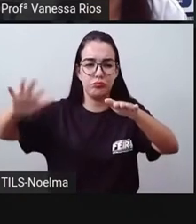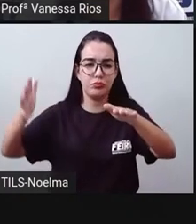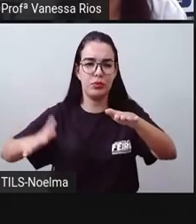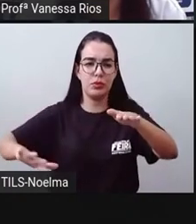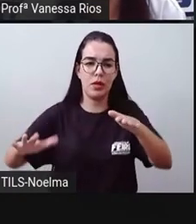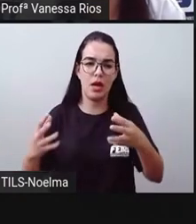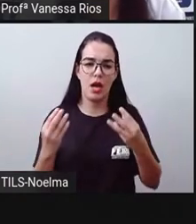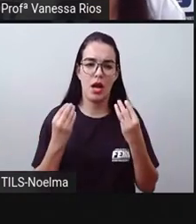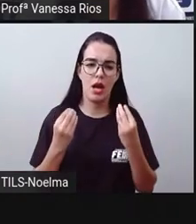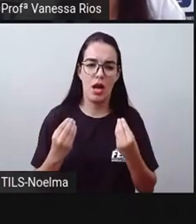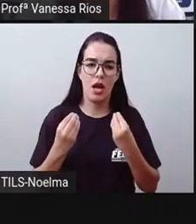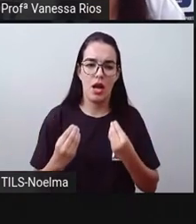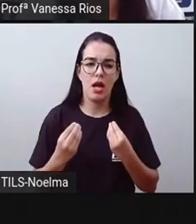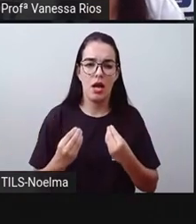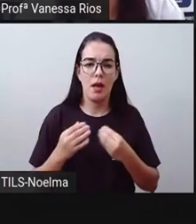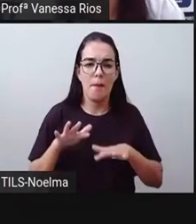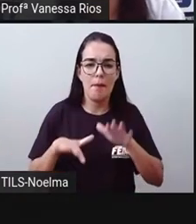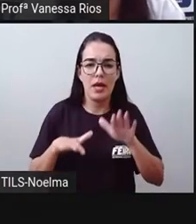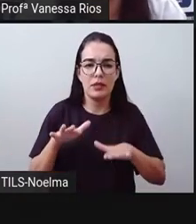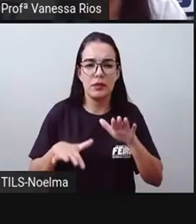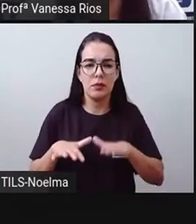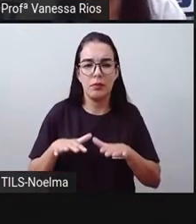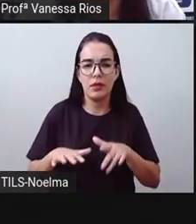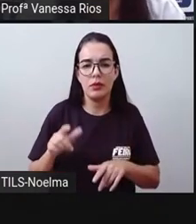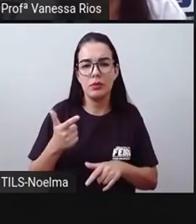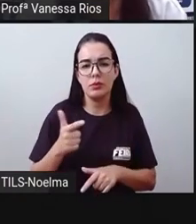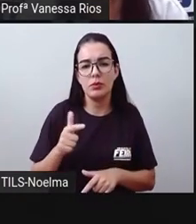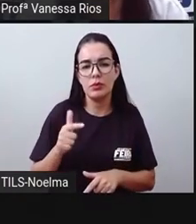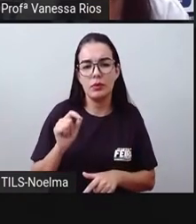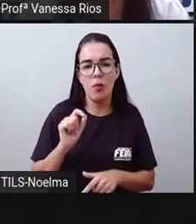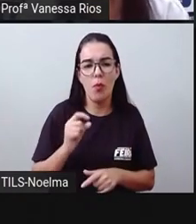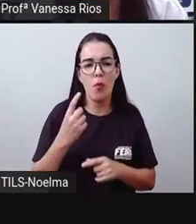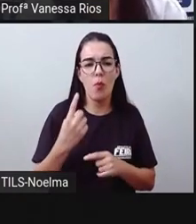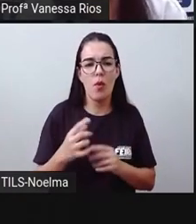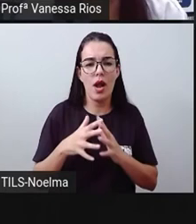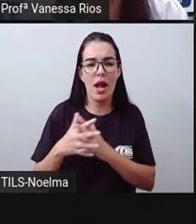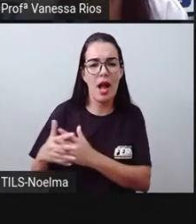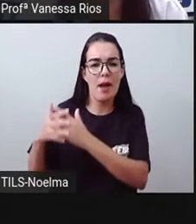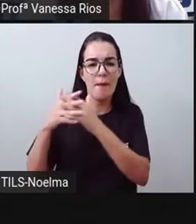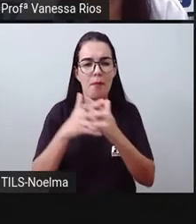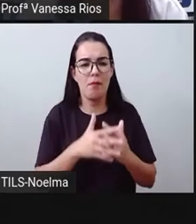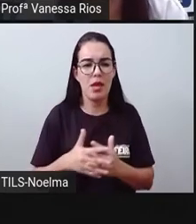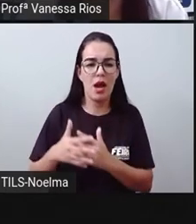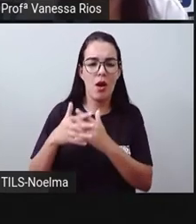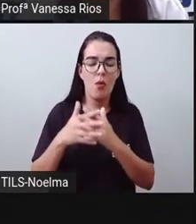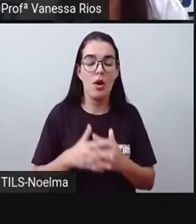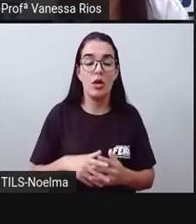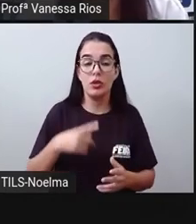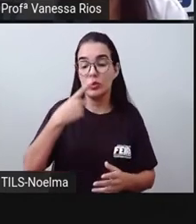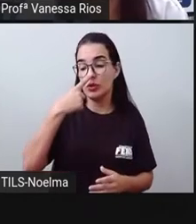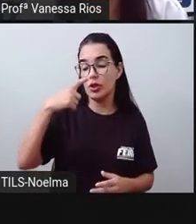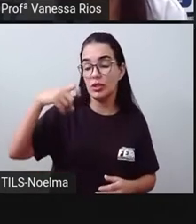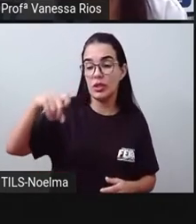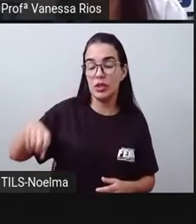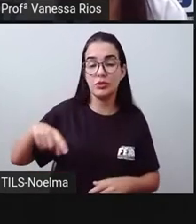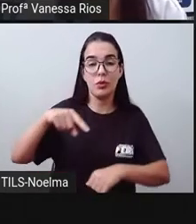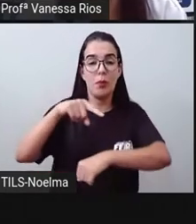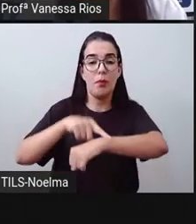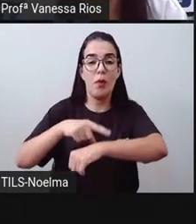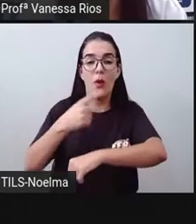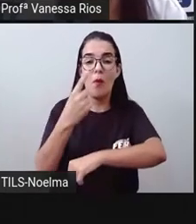um caminhão de lixo por minuto. Segundo projeções, se o processo de contaminação